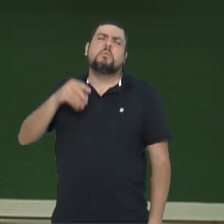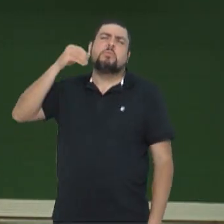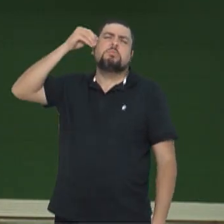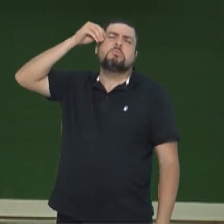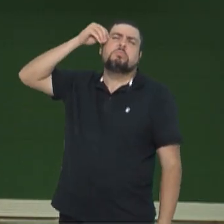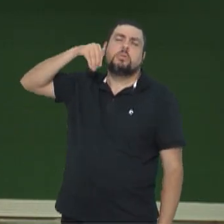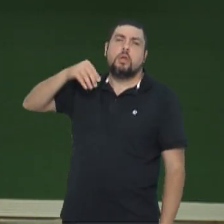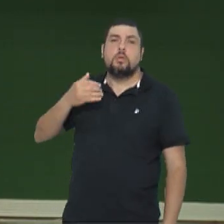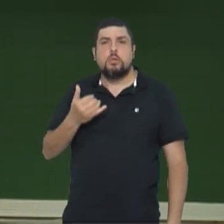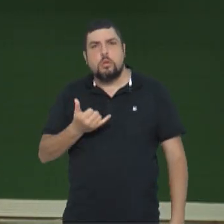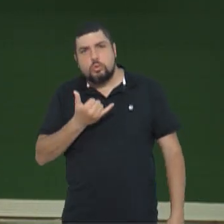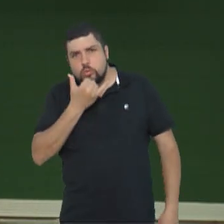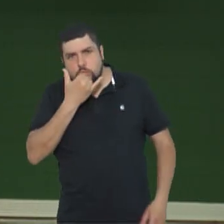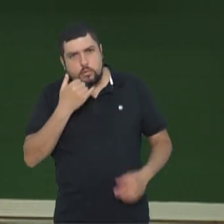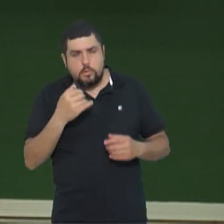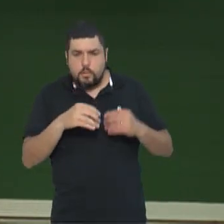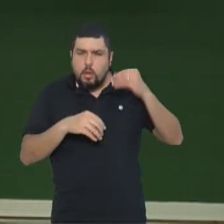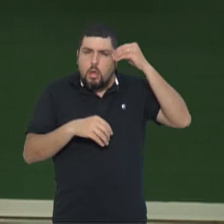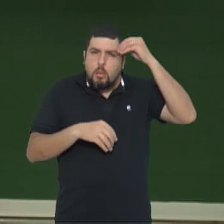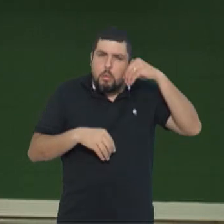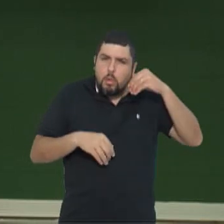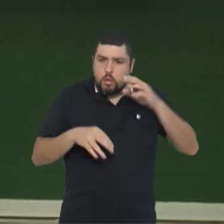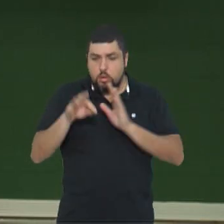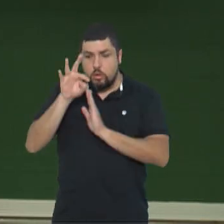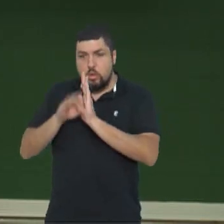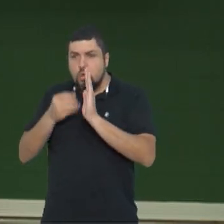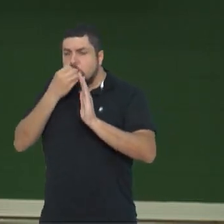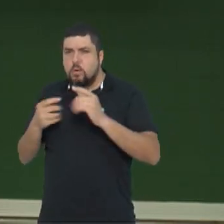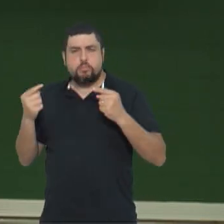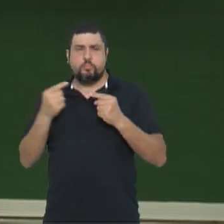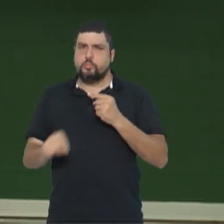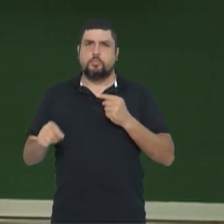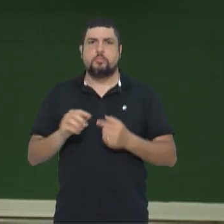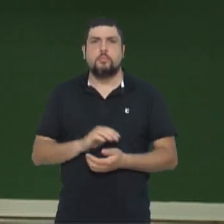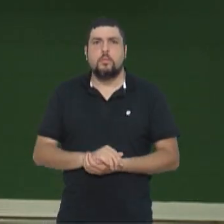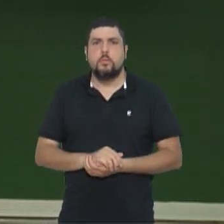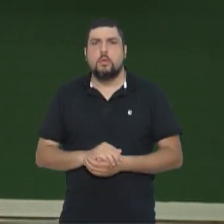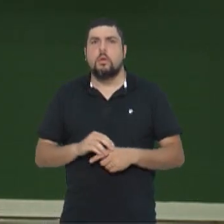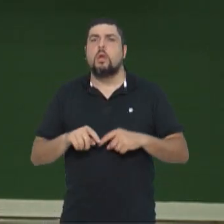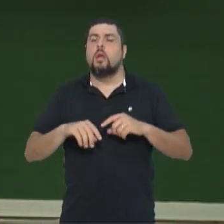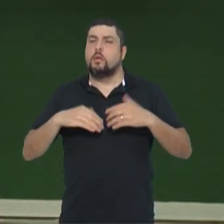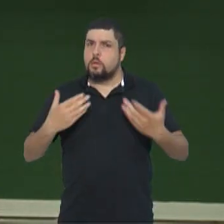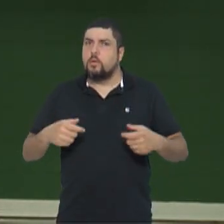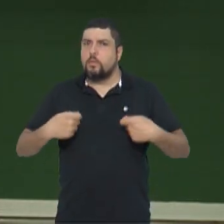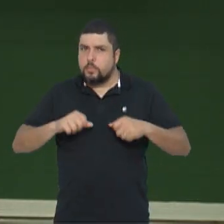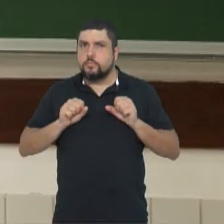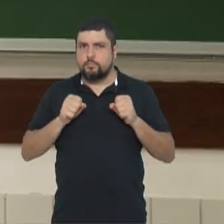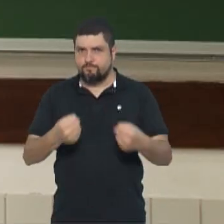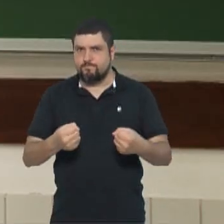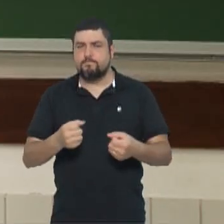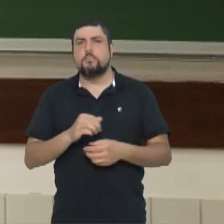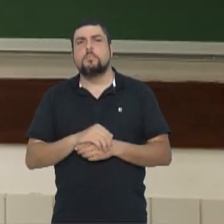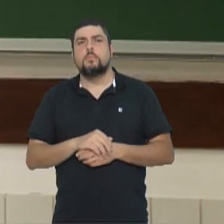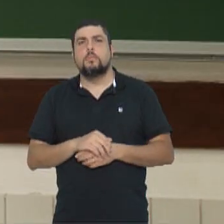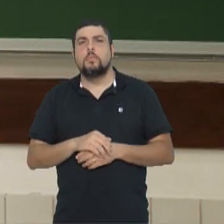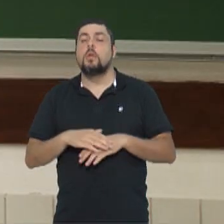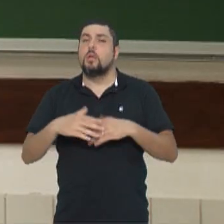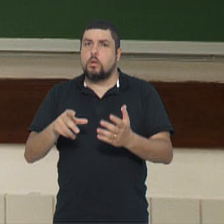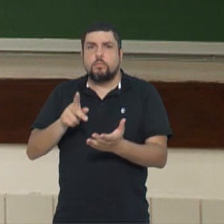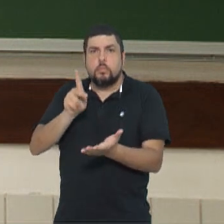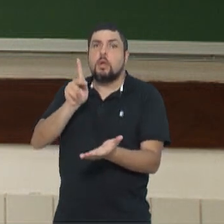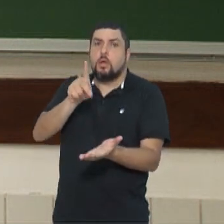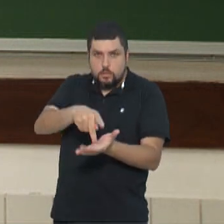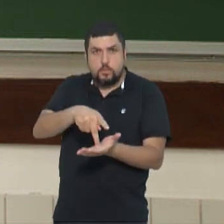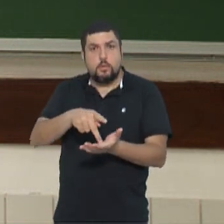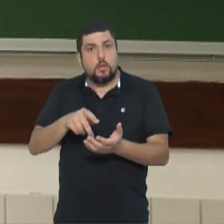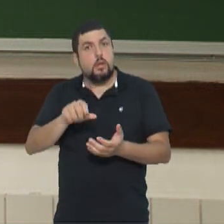não combina com texto bom, né? Então, a gente precisa se esforçar. Então, veja, verdadeiro ou falso? Verdadeiro, tem toda essa fase.